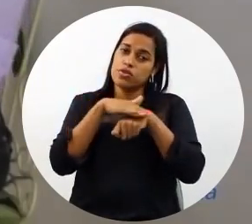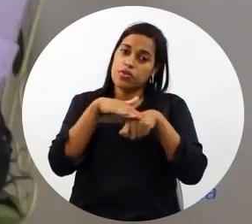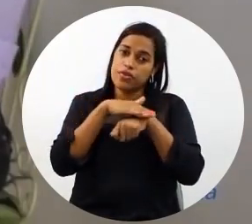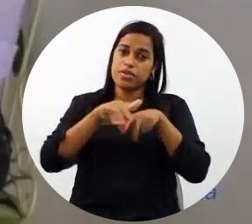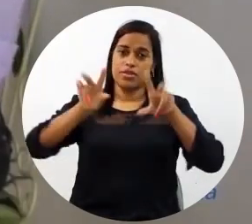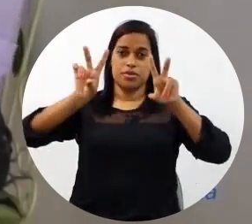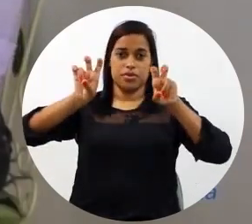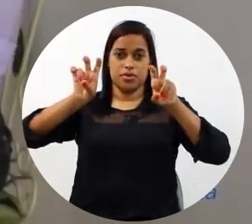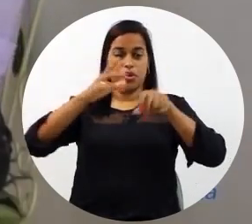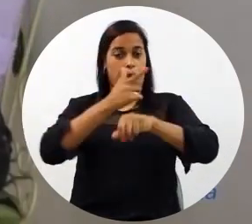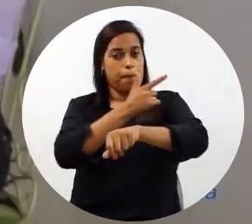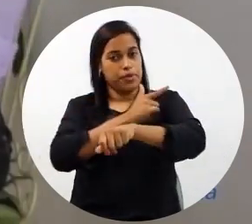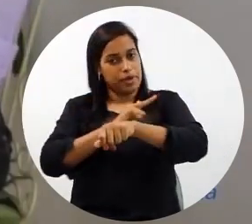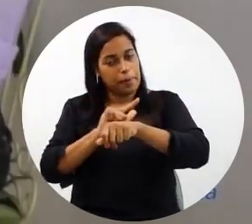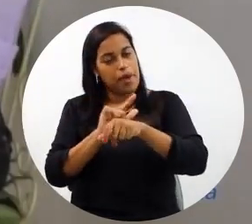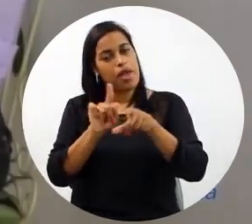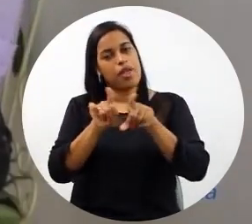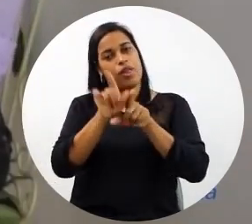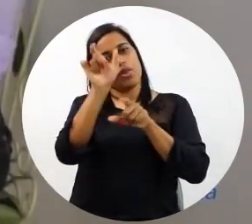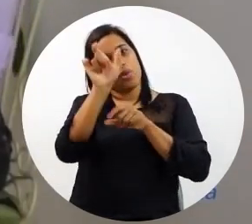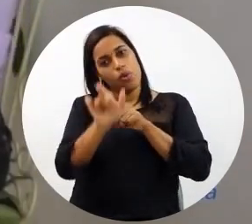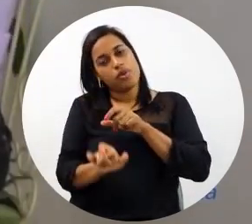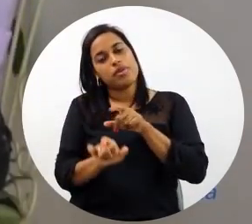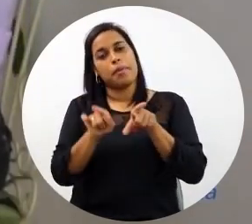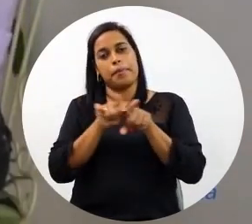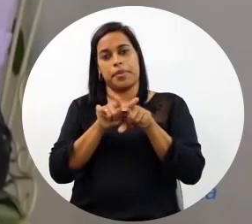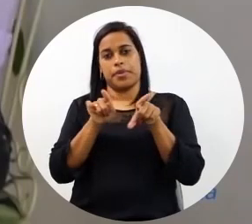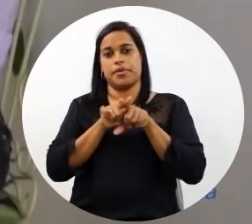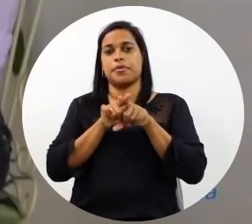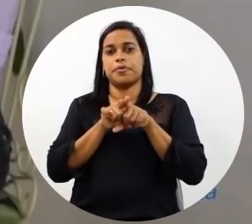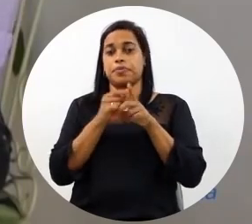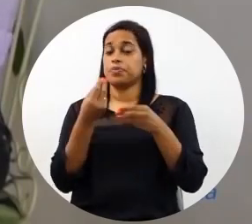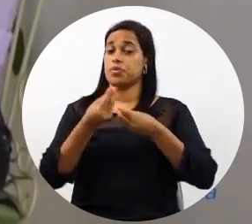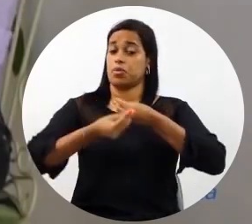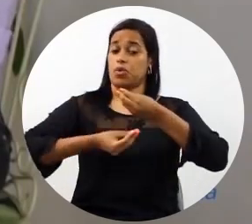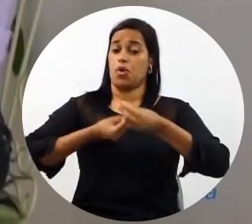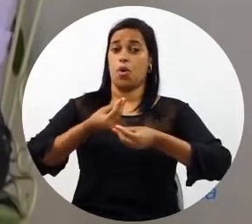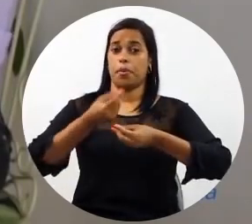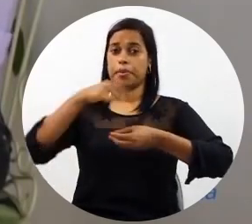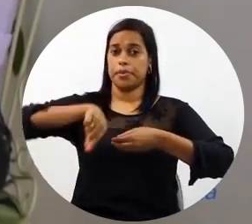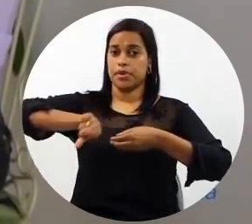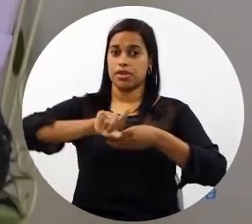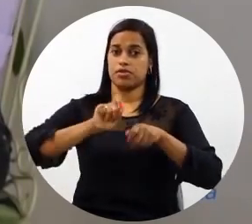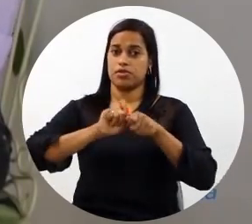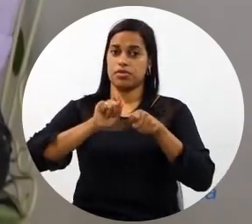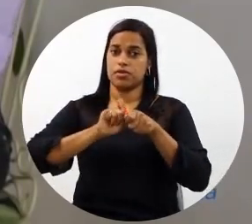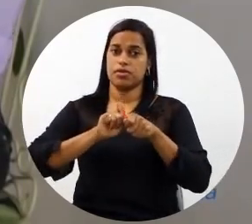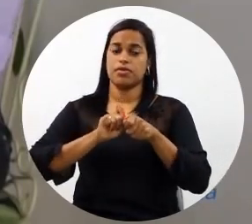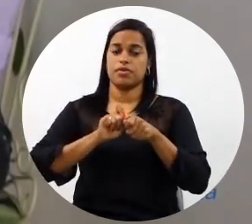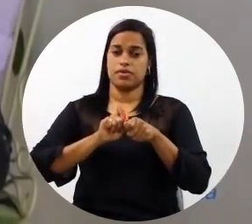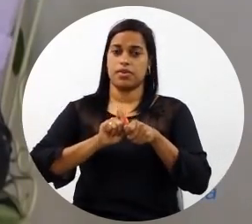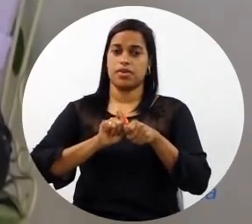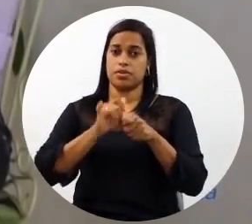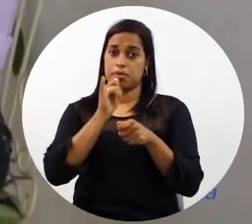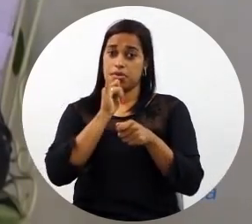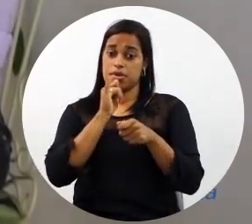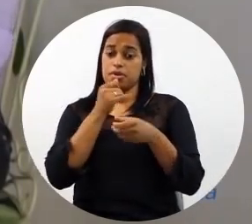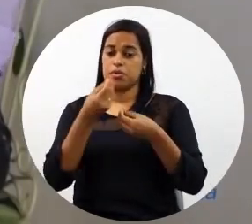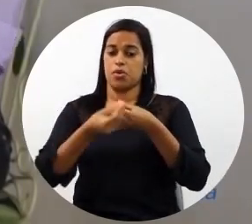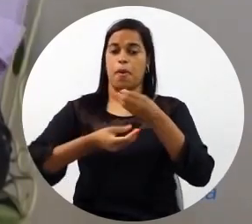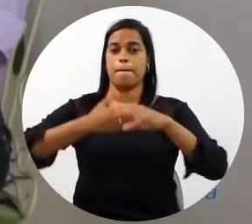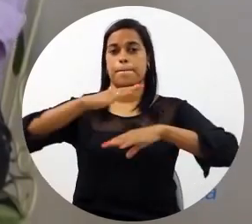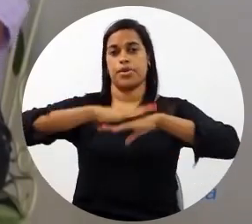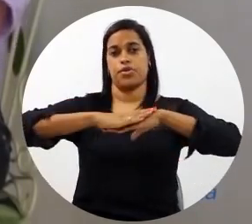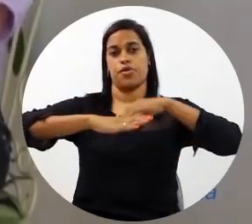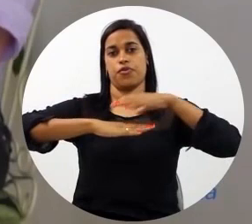sobre comportamento, condicionamento, né? Como é que a gente poderia fazer com que um colaborador